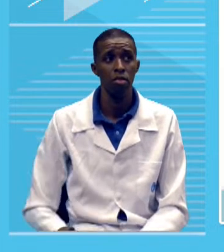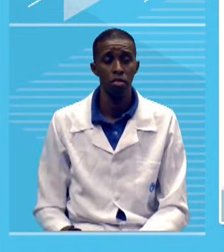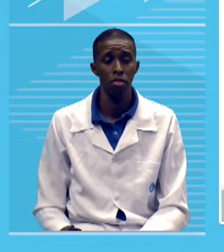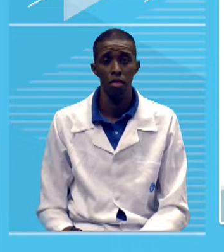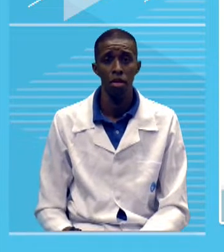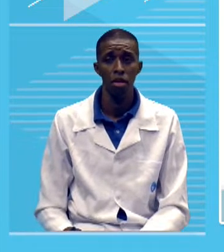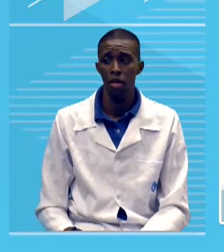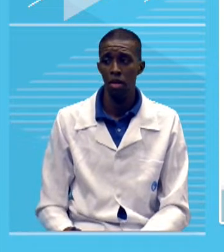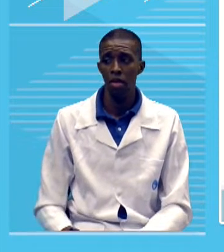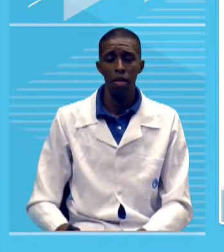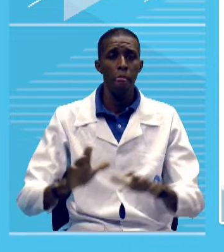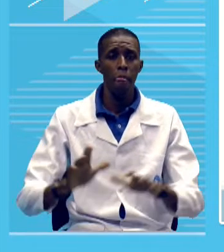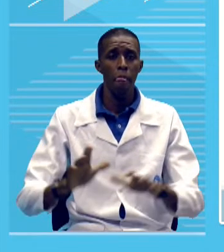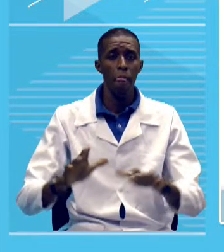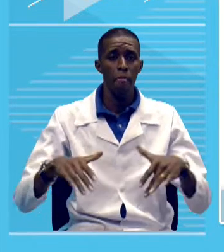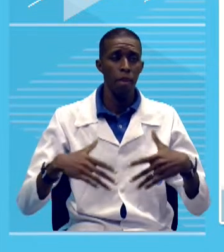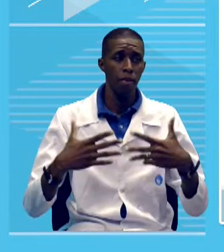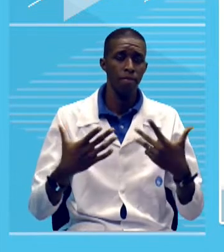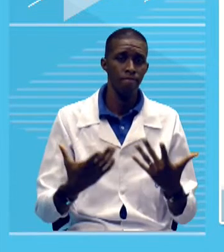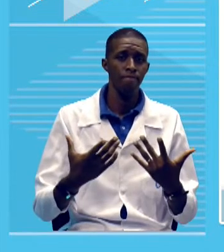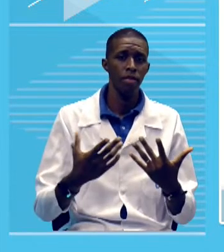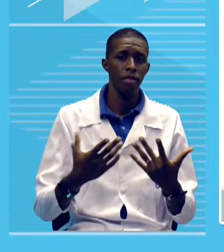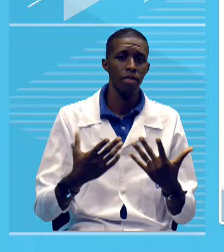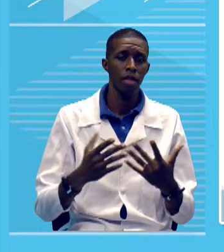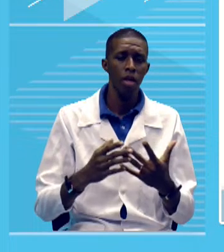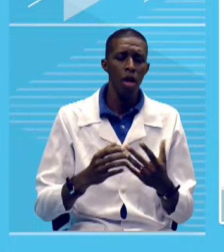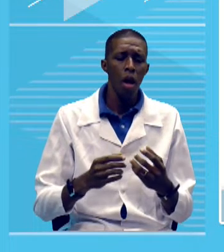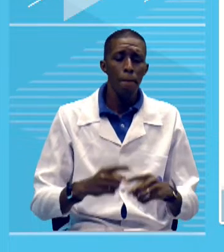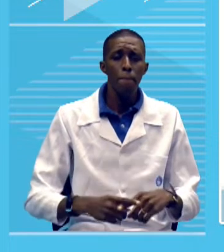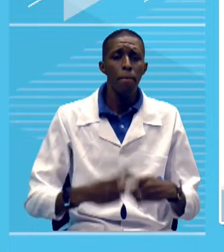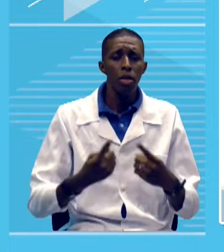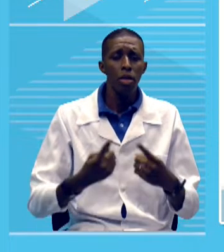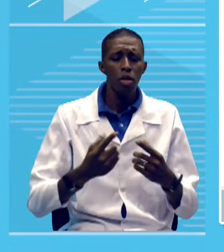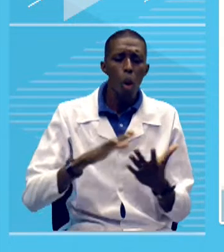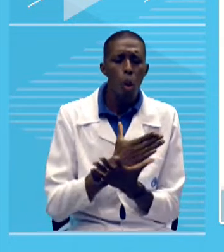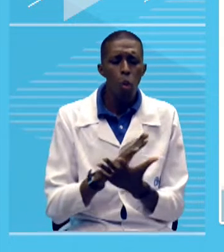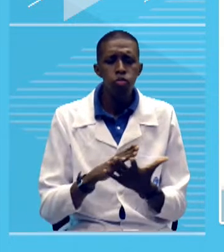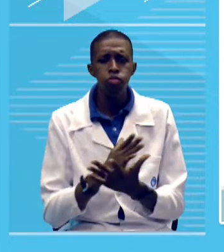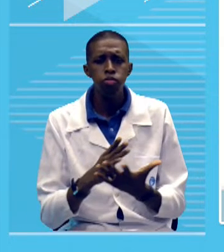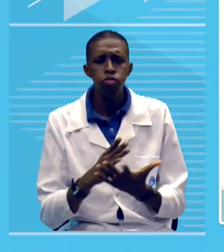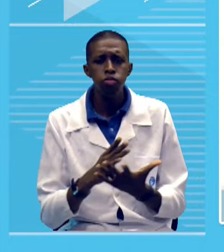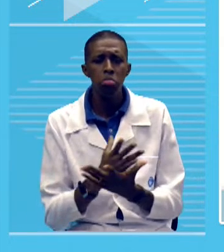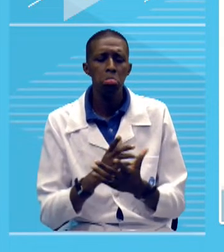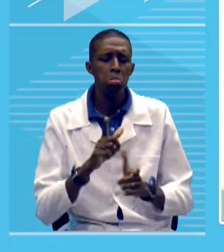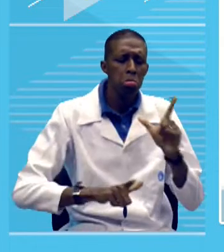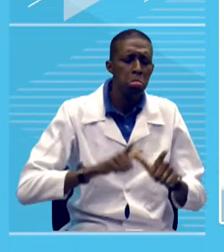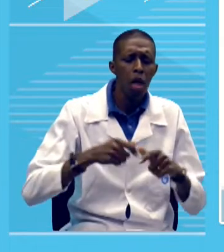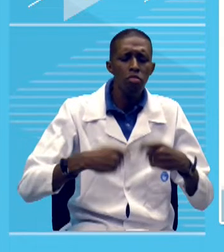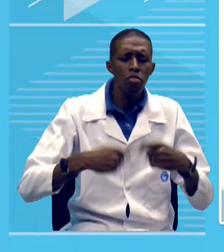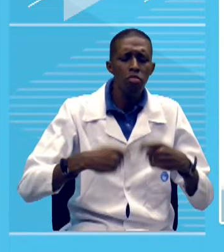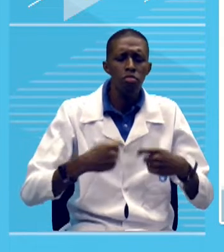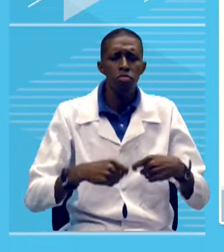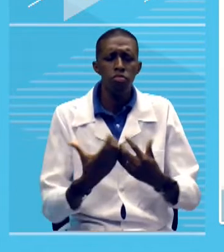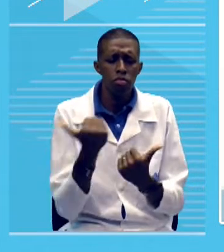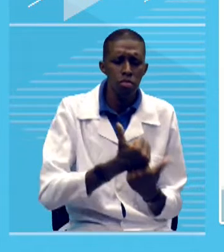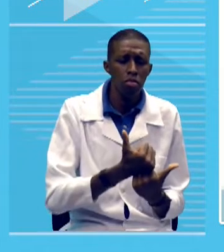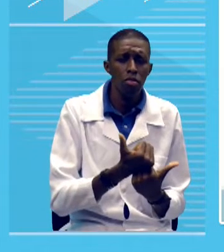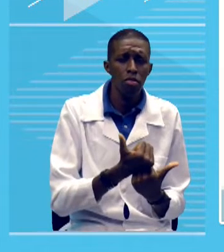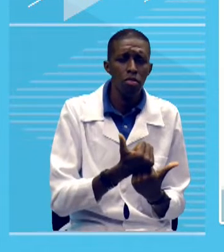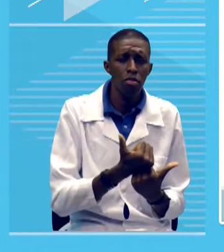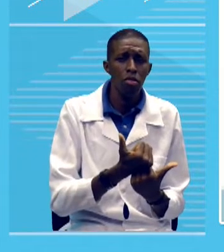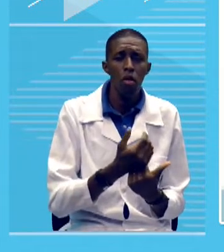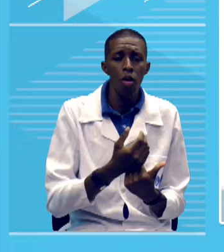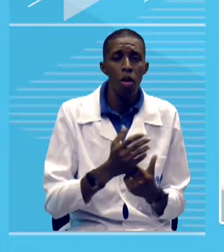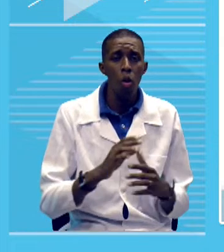substituída o pessoal eu vou substituir queima de carvão mineral pelo que Professor energia eólica o que